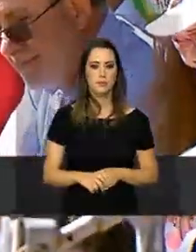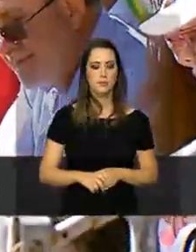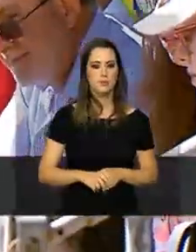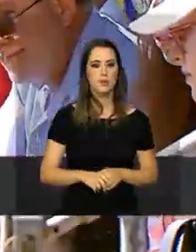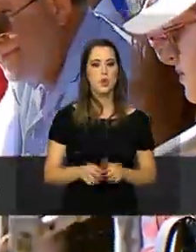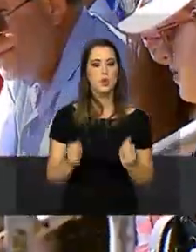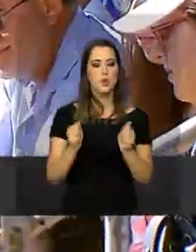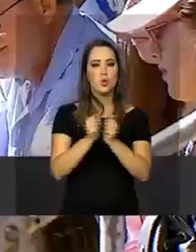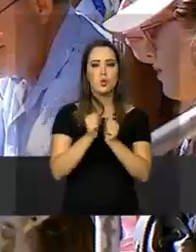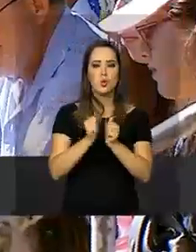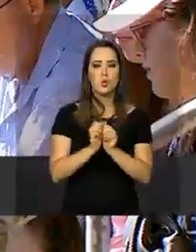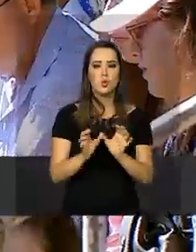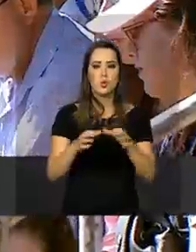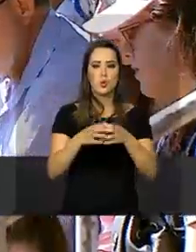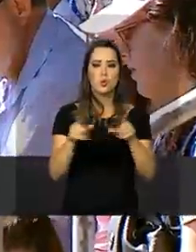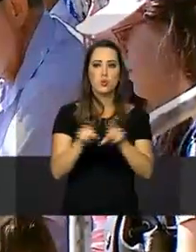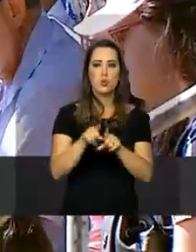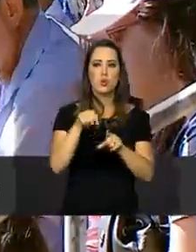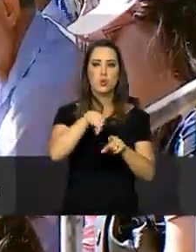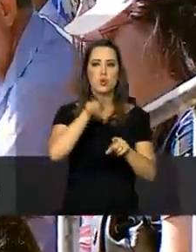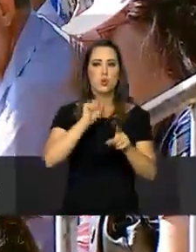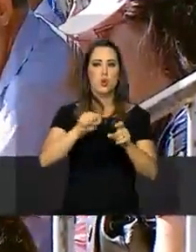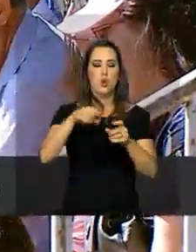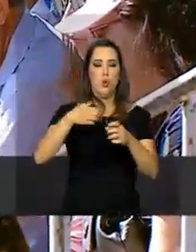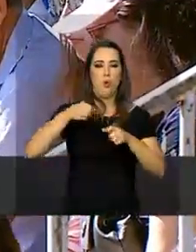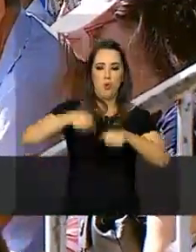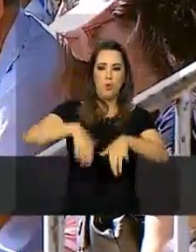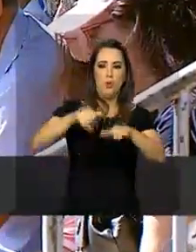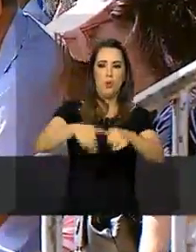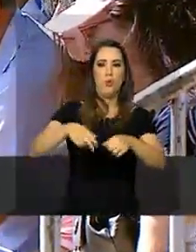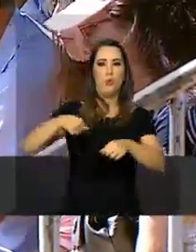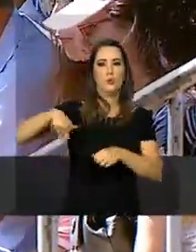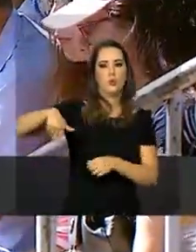com as tropas a pé, inicialmente.